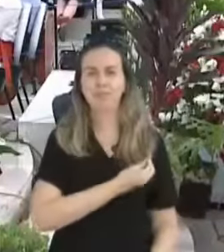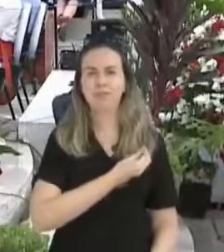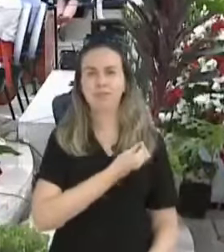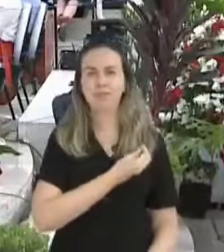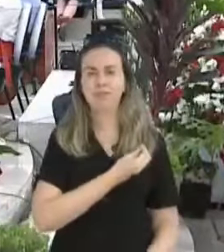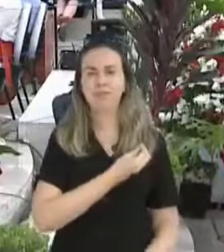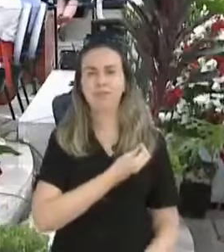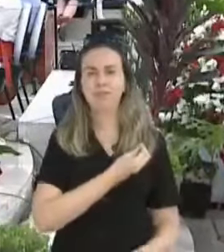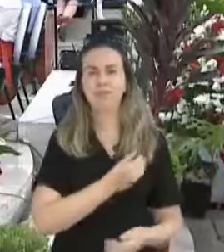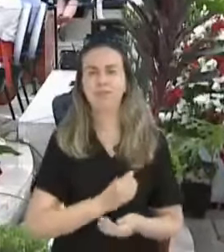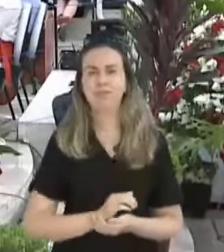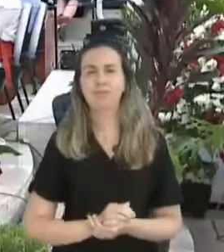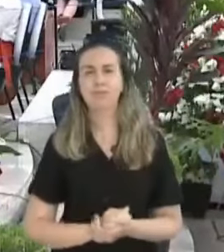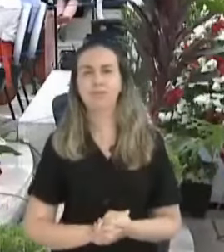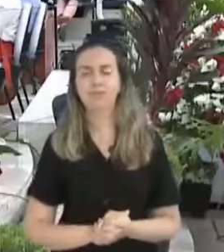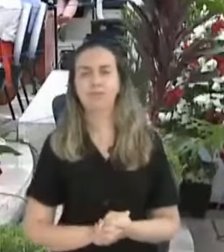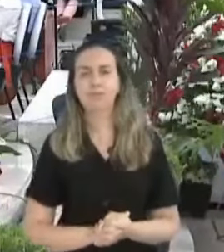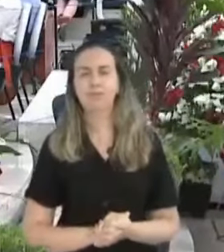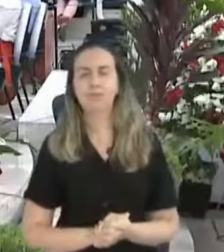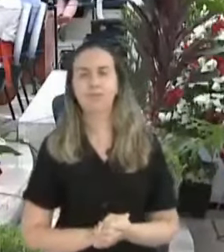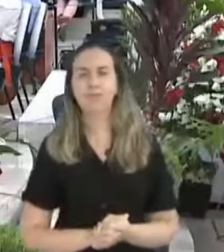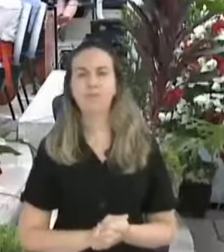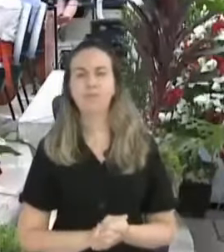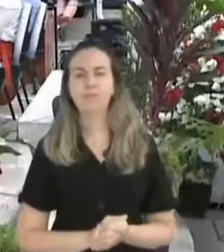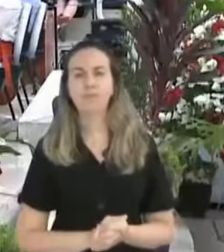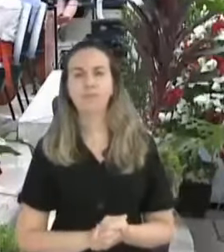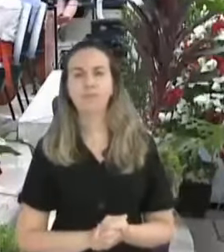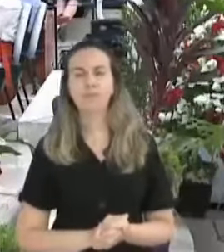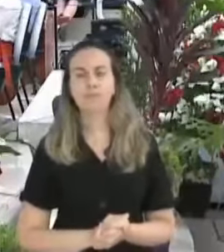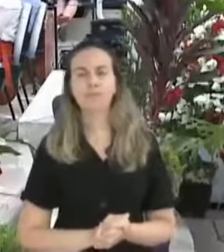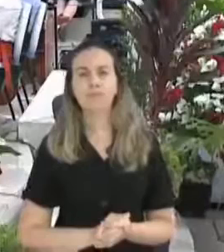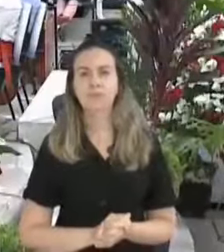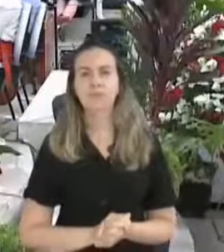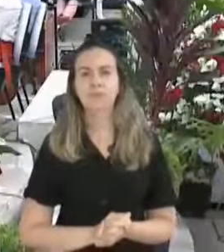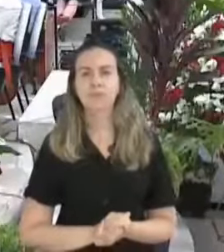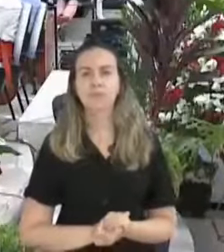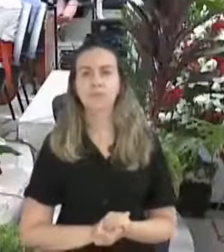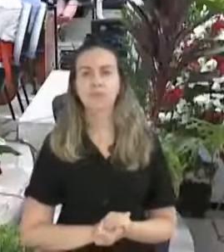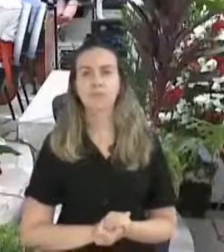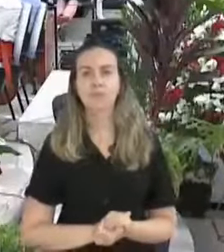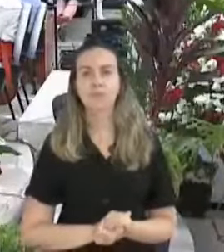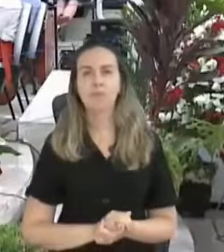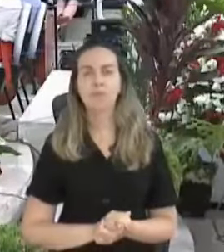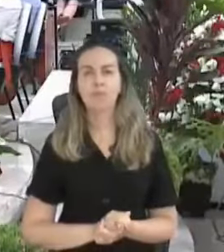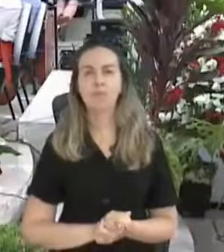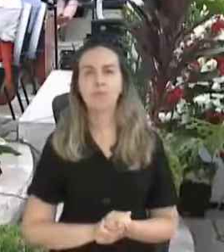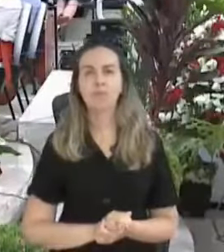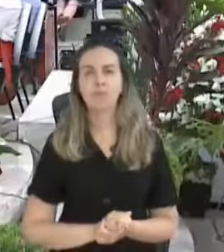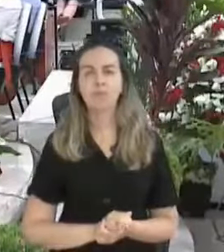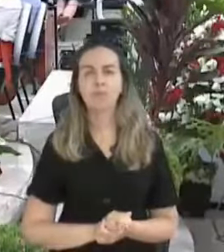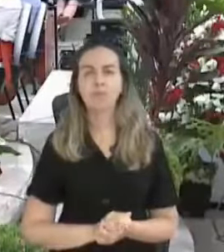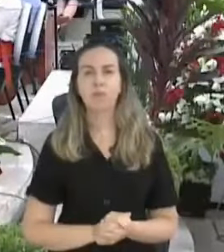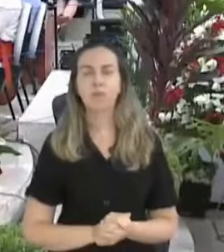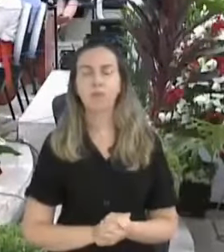de Jó, no capítulo 22, a partir do versículo 23: mas se tu